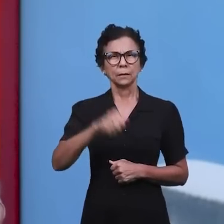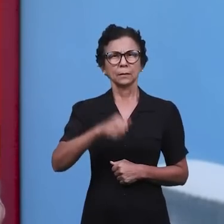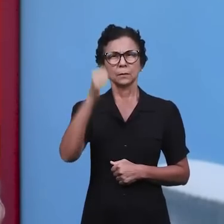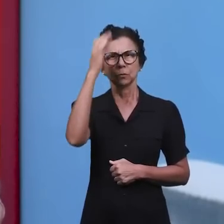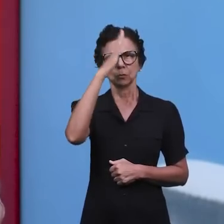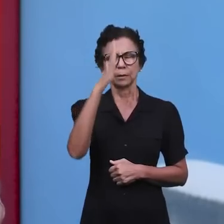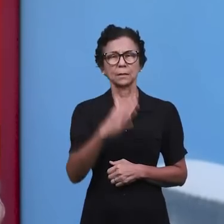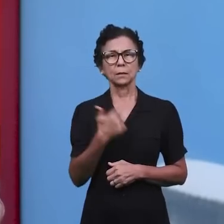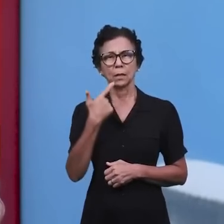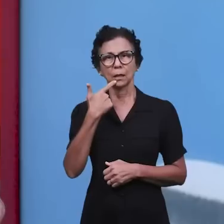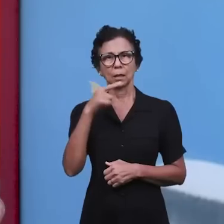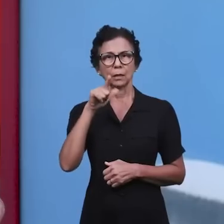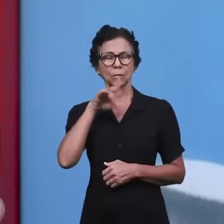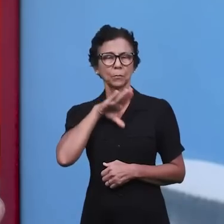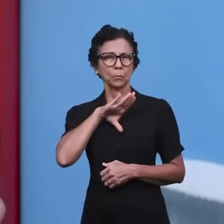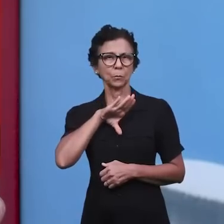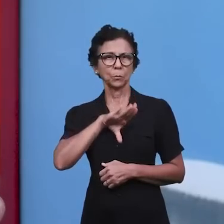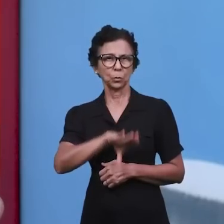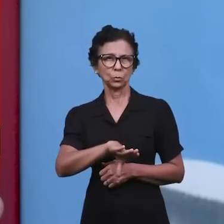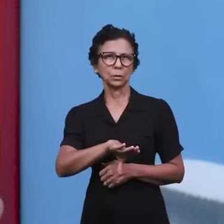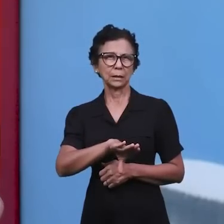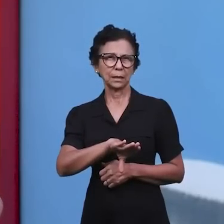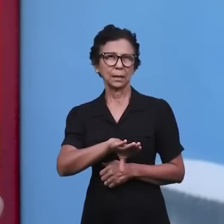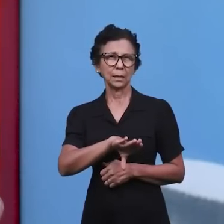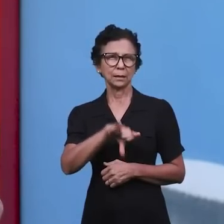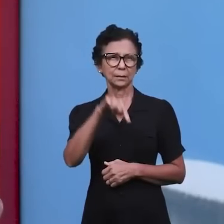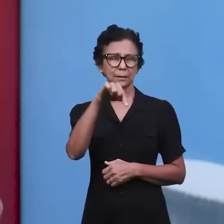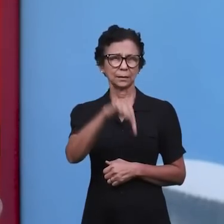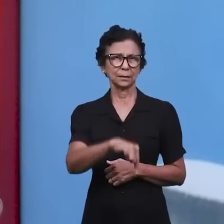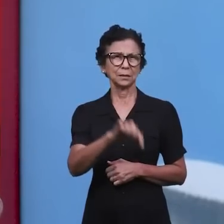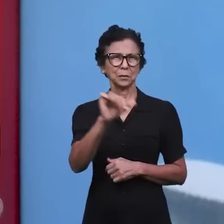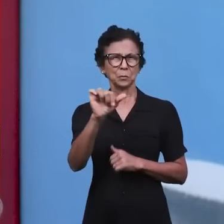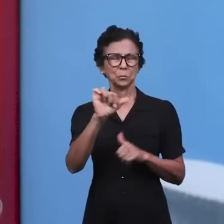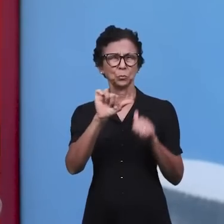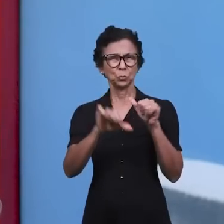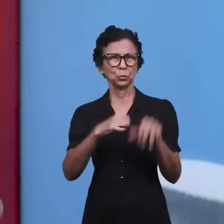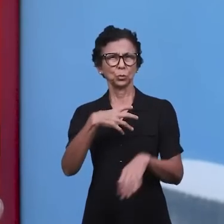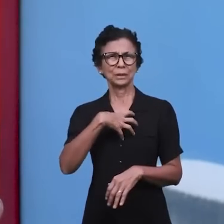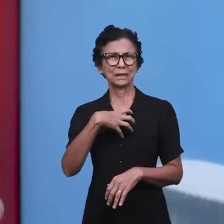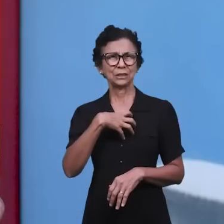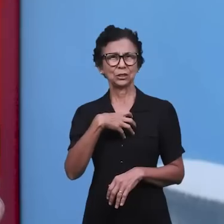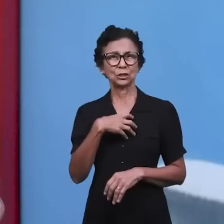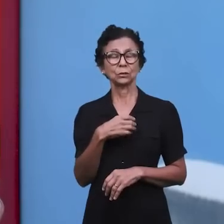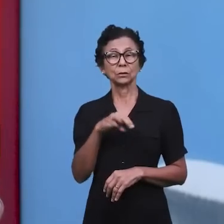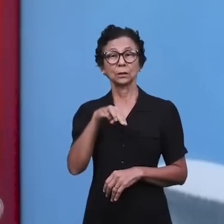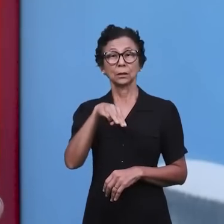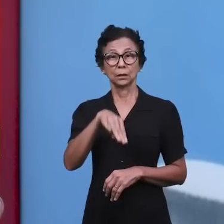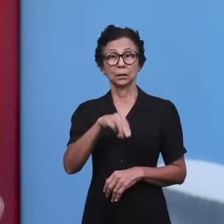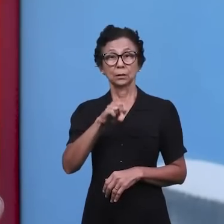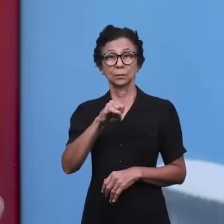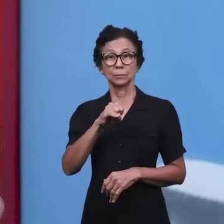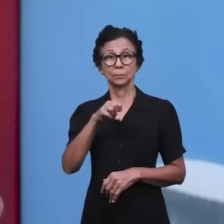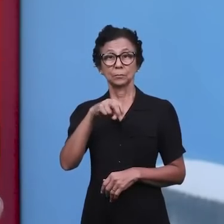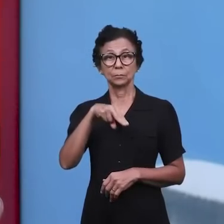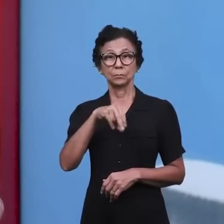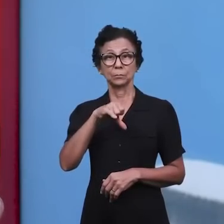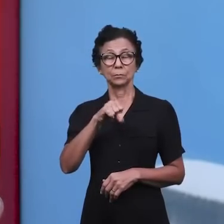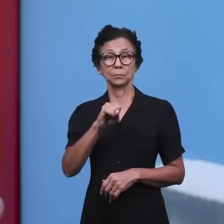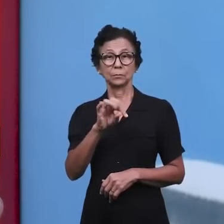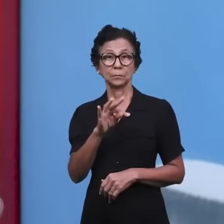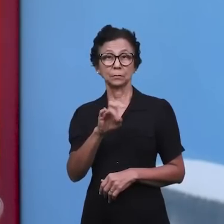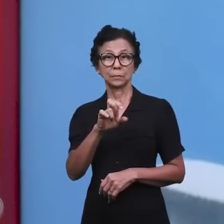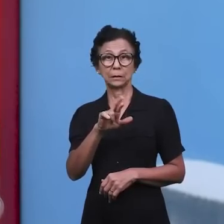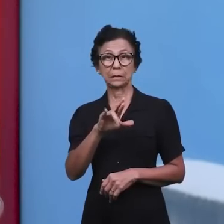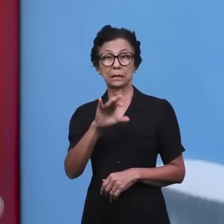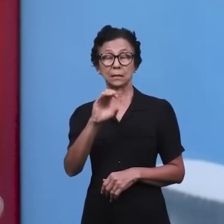no português, isso mudou um pouco o sentido, porque ministro é um título, né? Porque é um presidente da República,